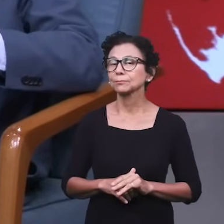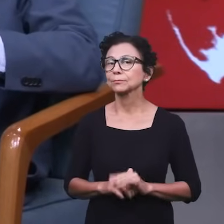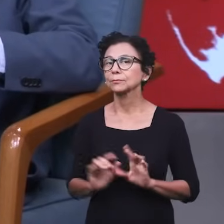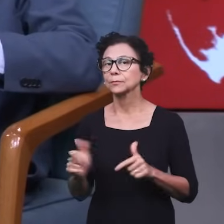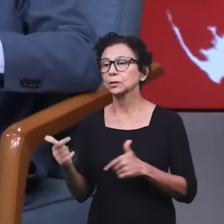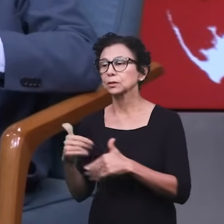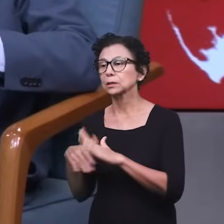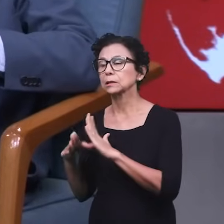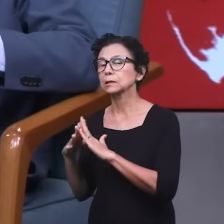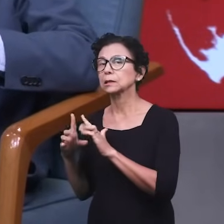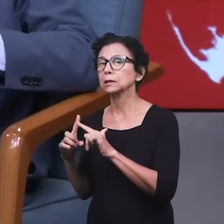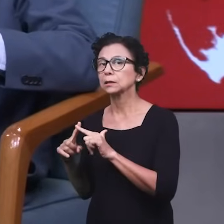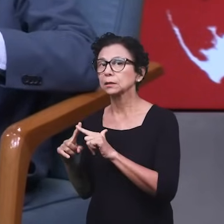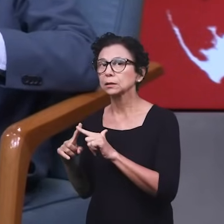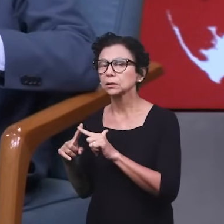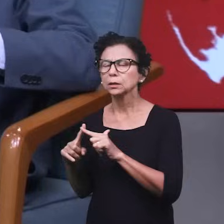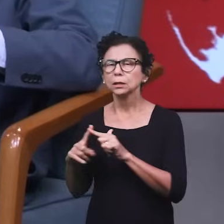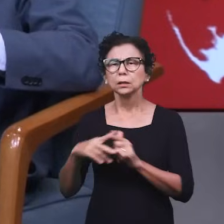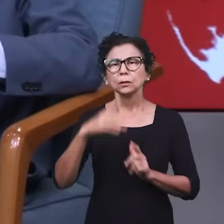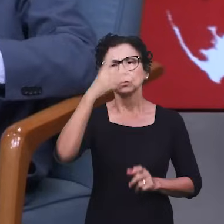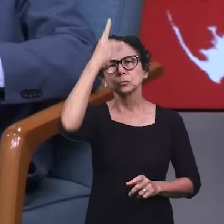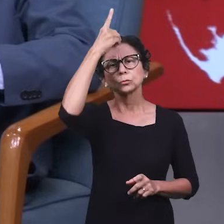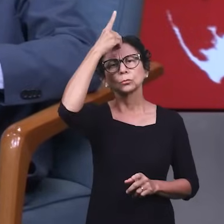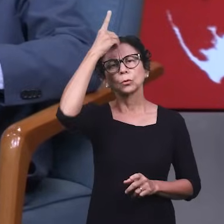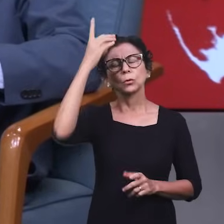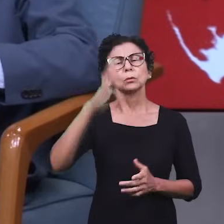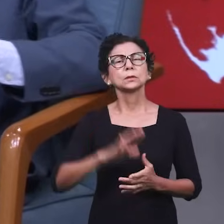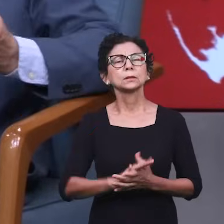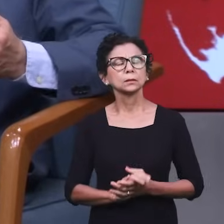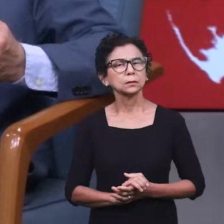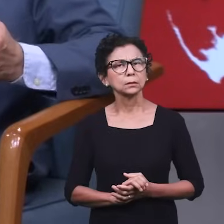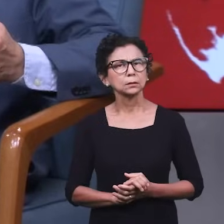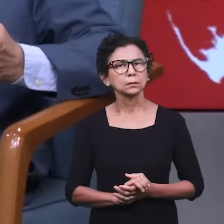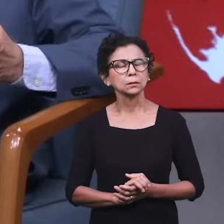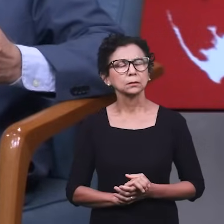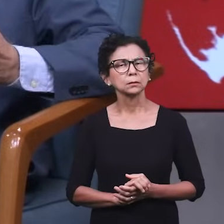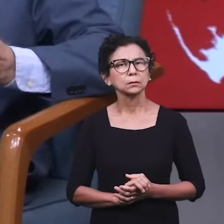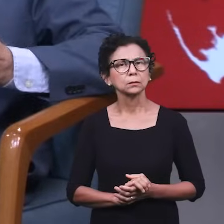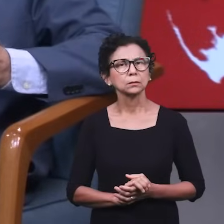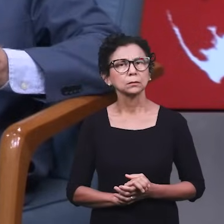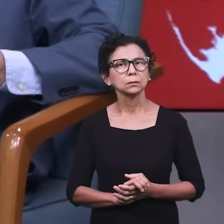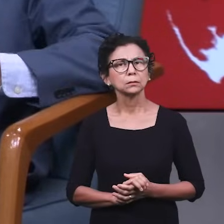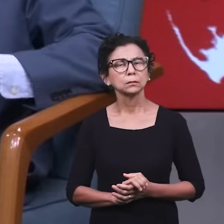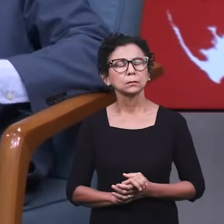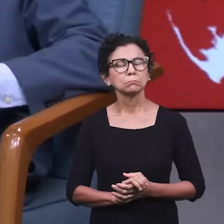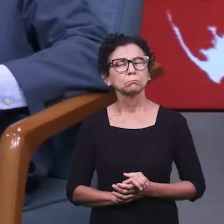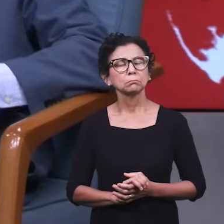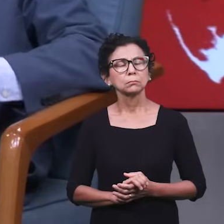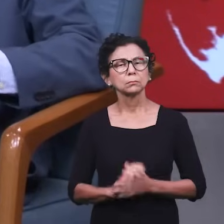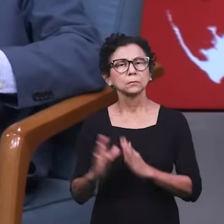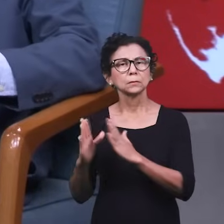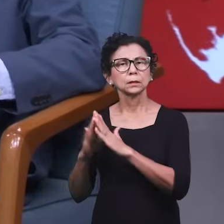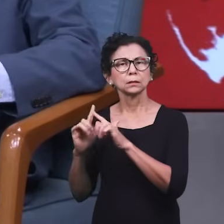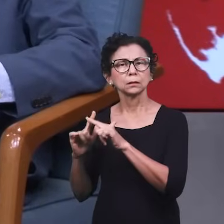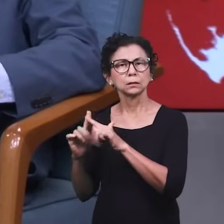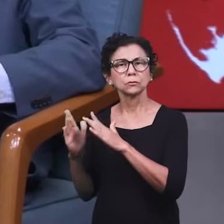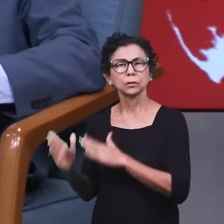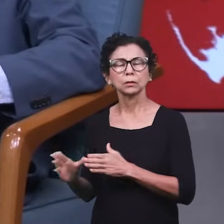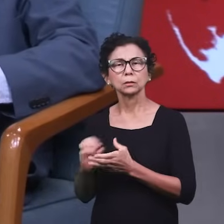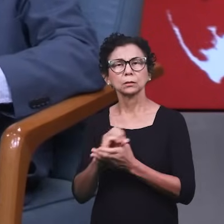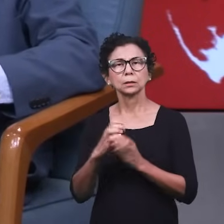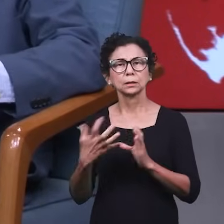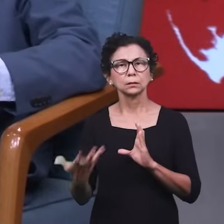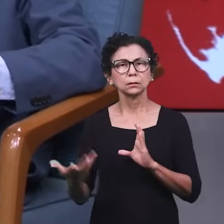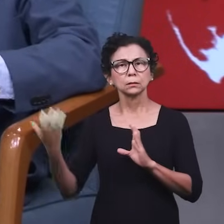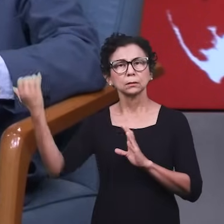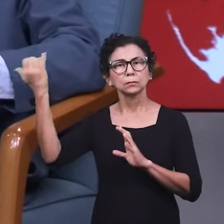ela tem o espírito de profecia. A manifestação dos dons espirituais na vida da